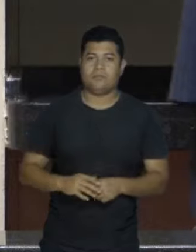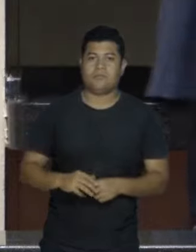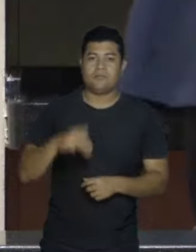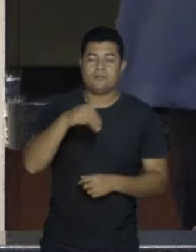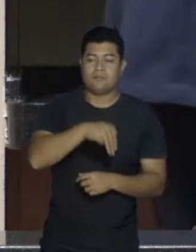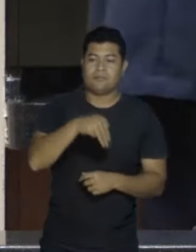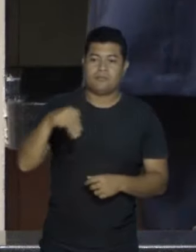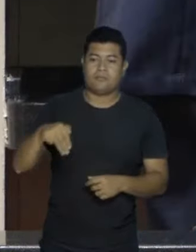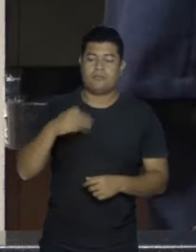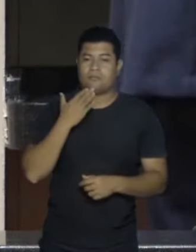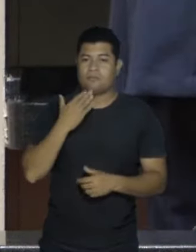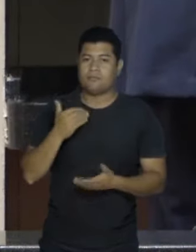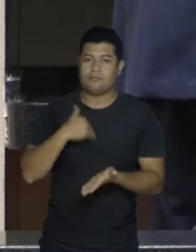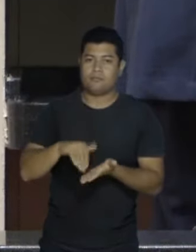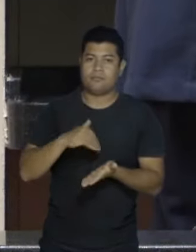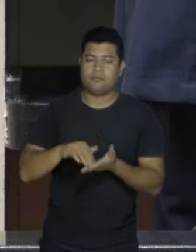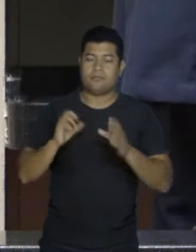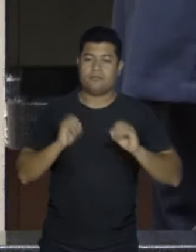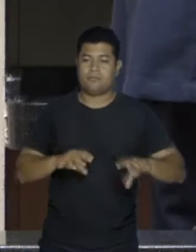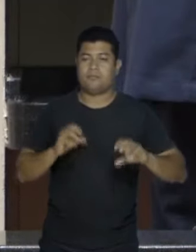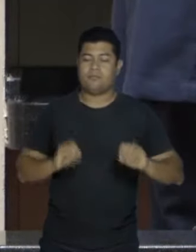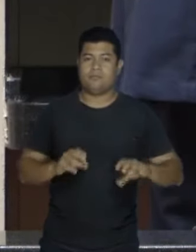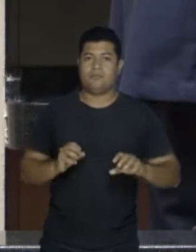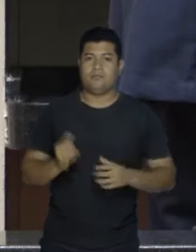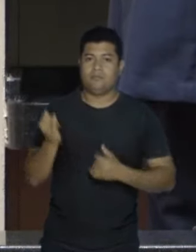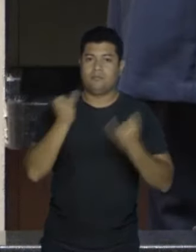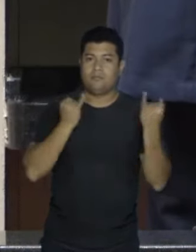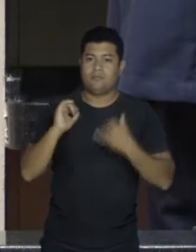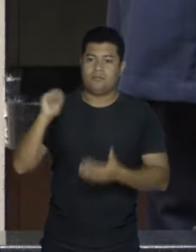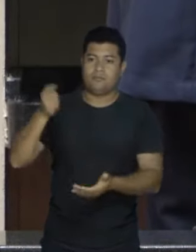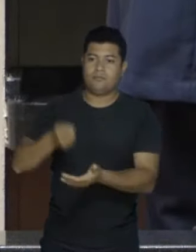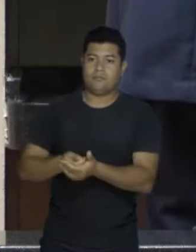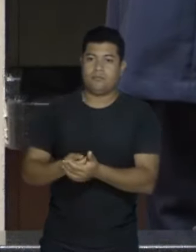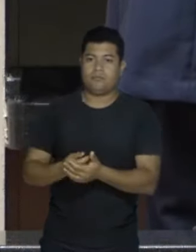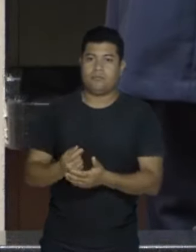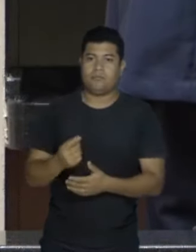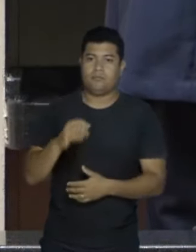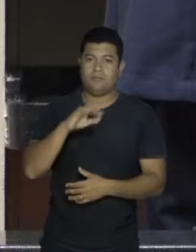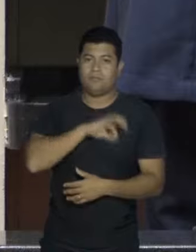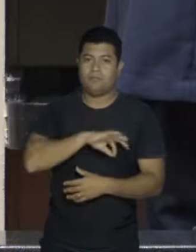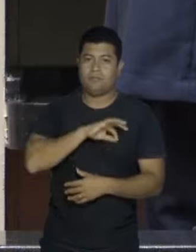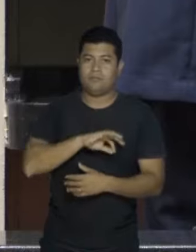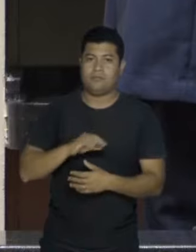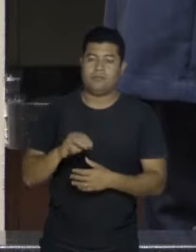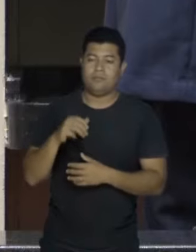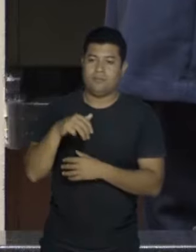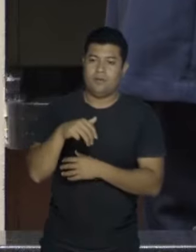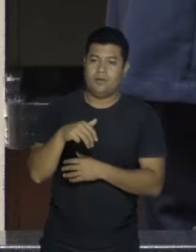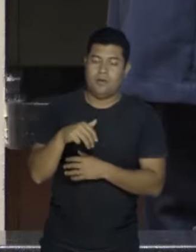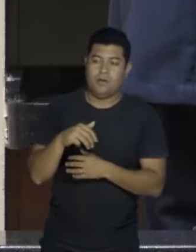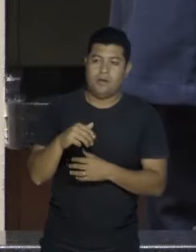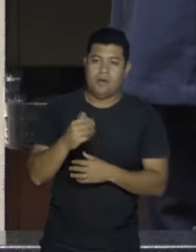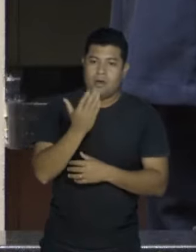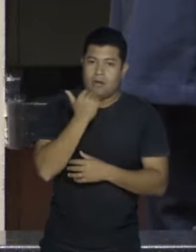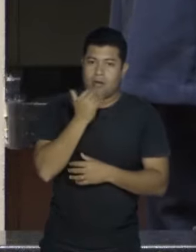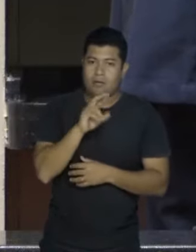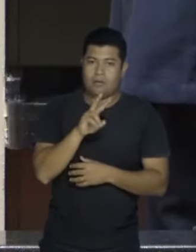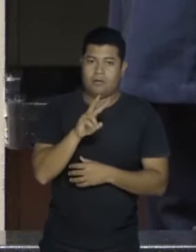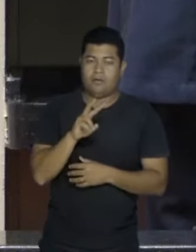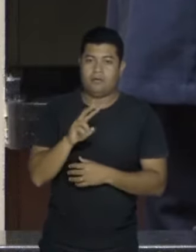solicitando ao secretário do Estado da Educação informações acerca do pagamento de auxílio alimentação para membros do Magistério Público Estadual nas férias